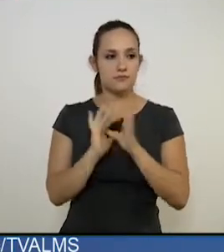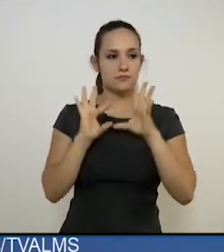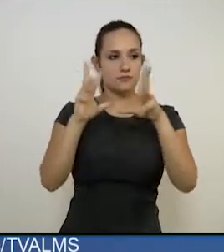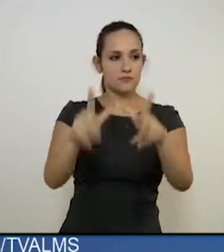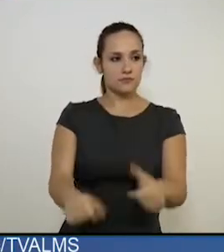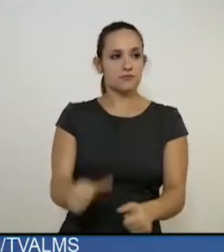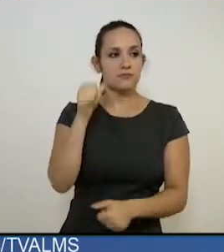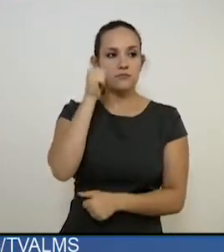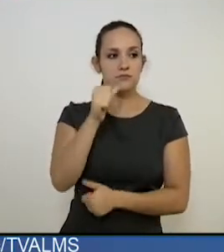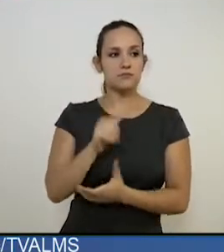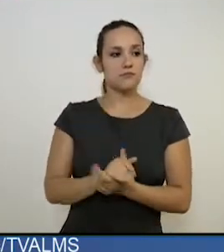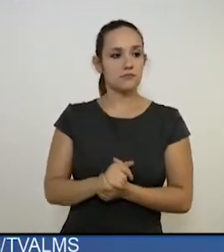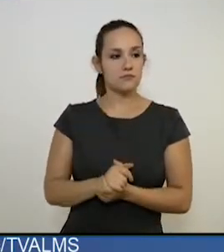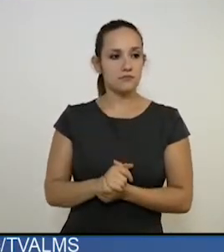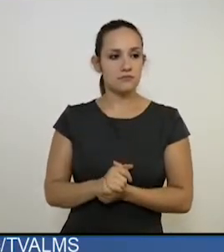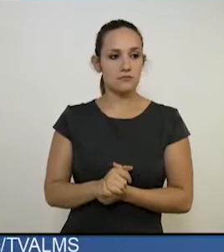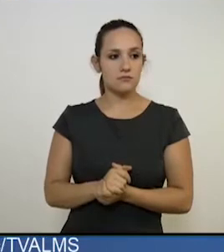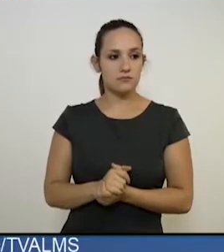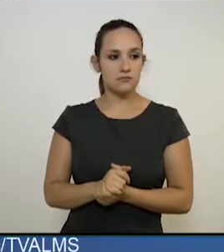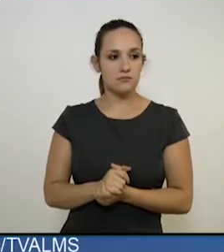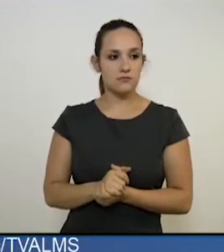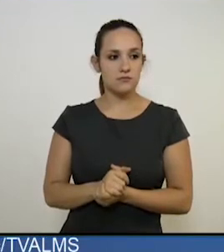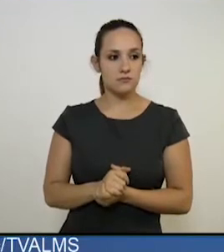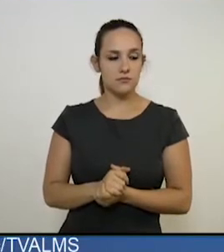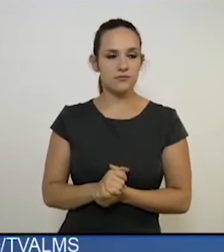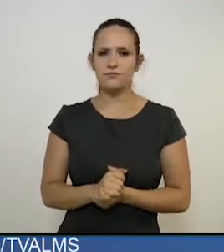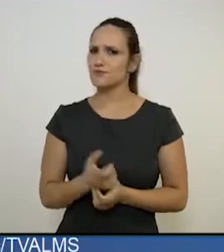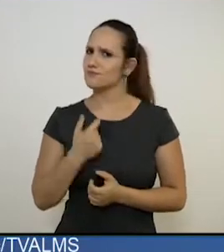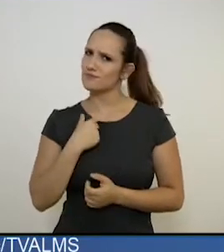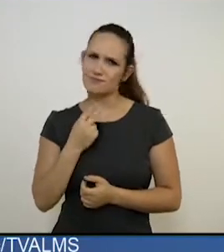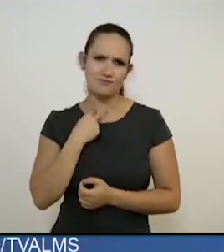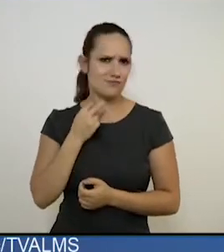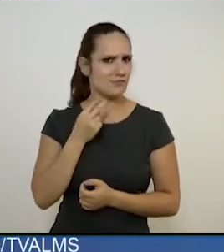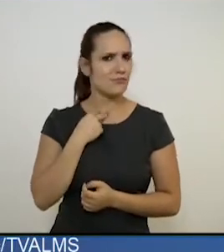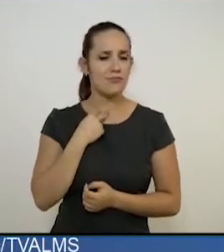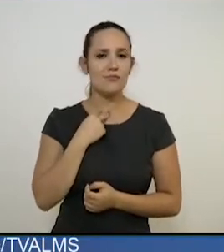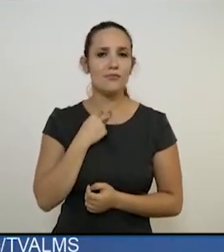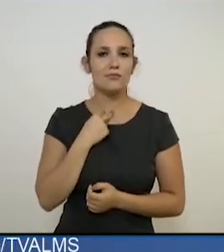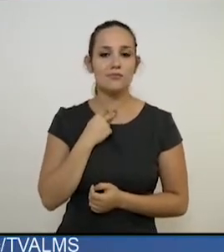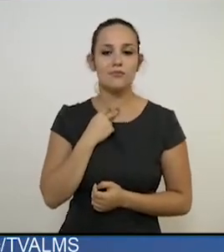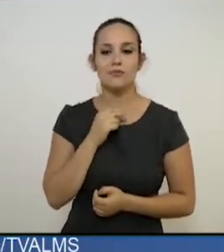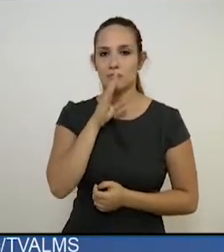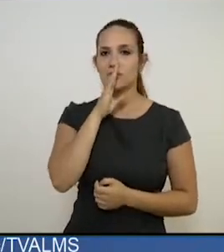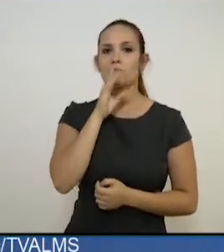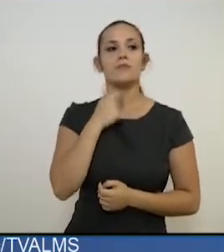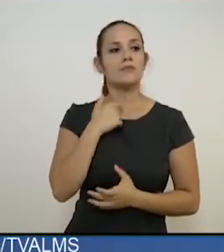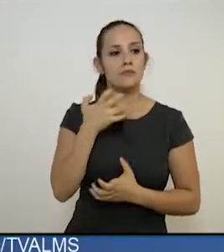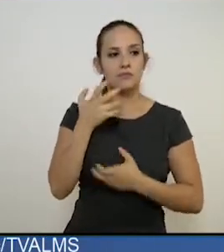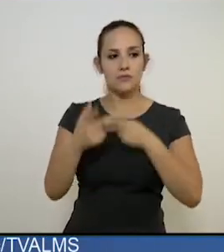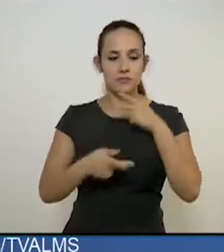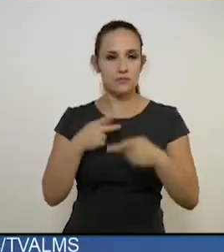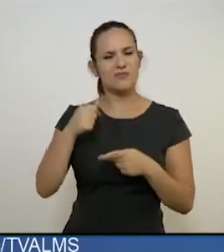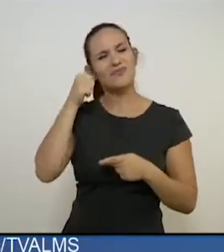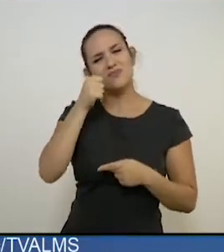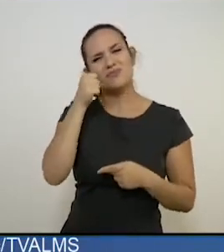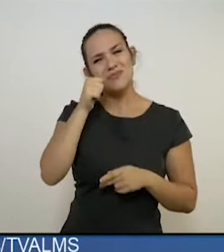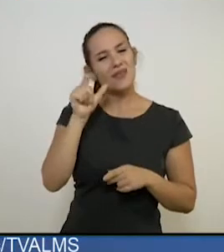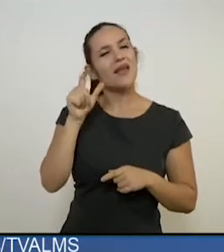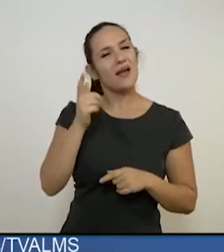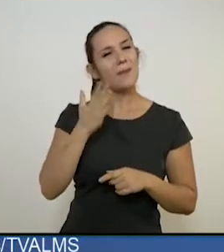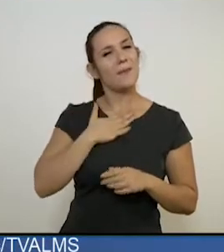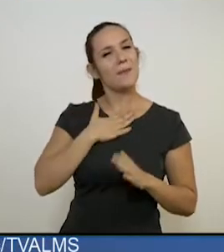as mulheres, e faço, não poderia deixar de fazer, em nome de mulheres